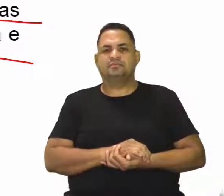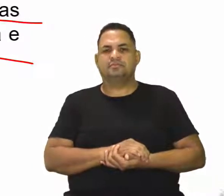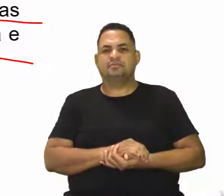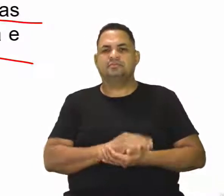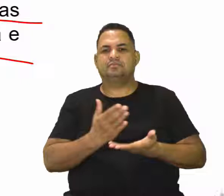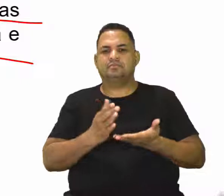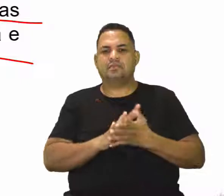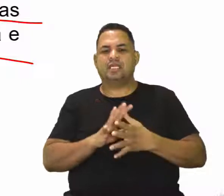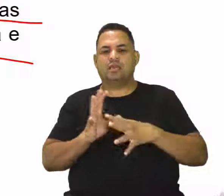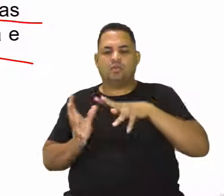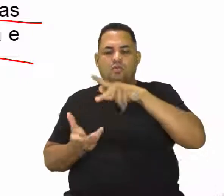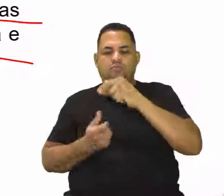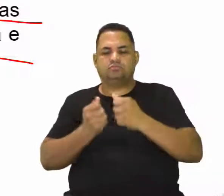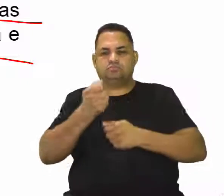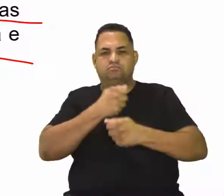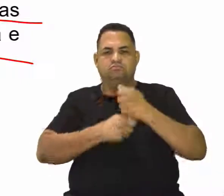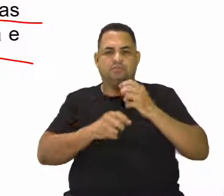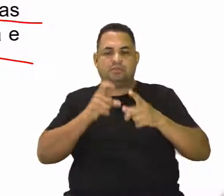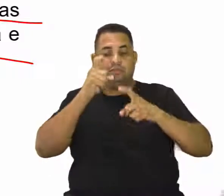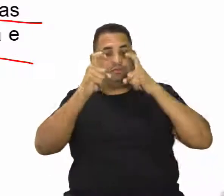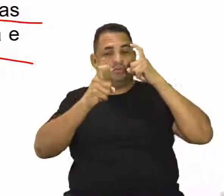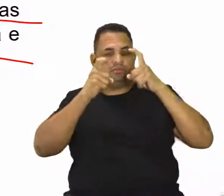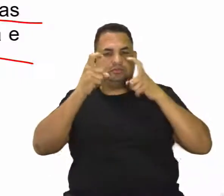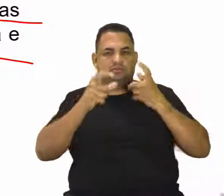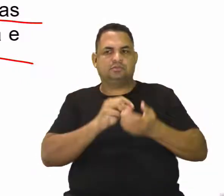da globalização é muito mais preocupante.